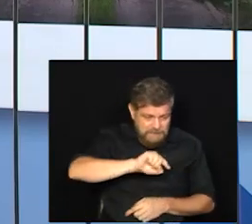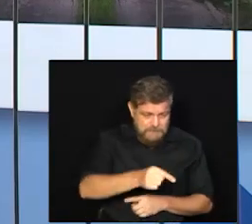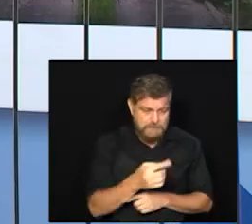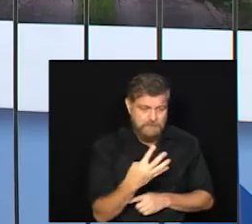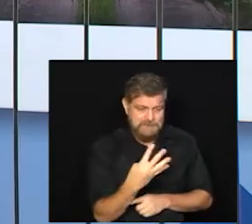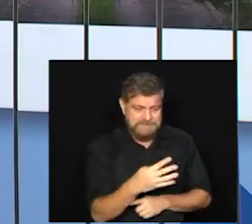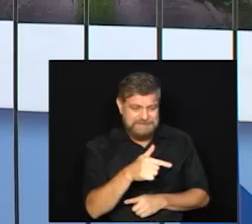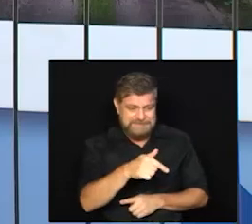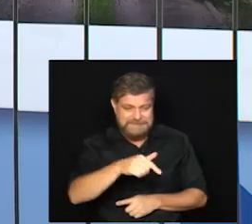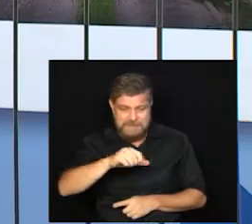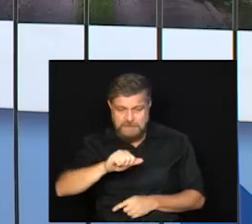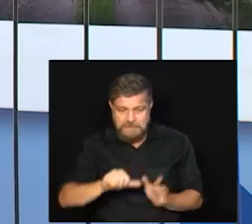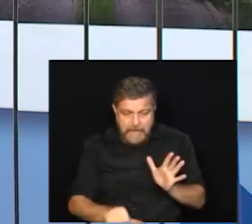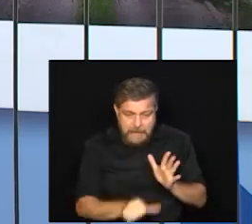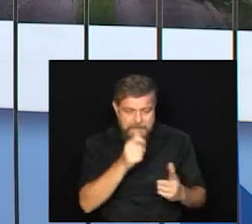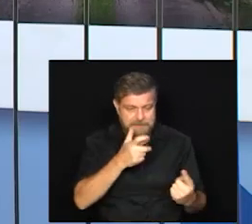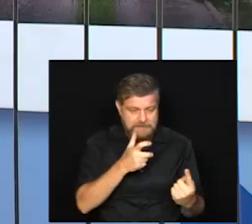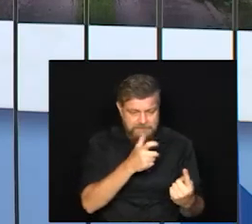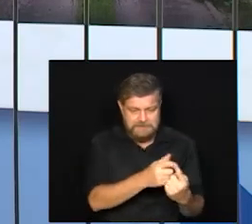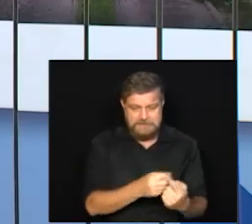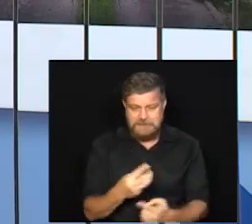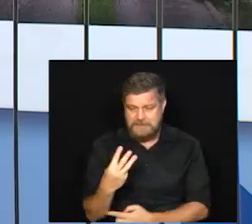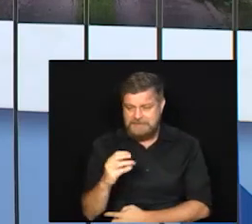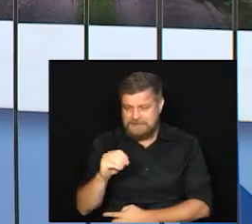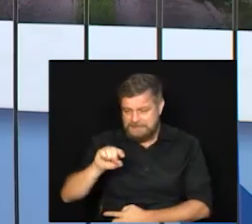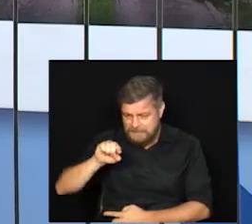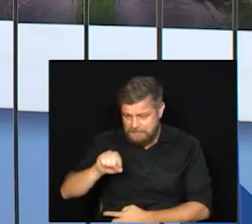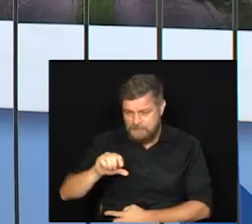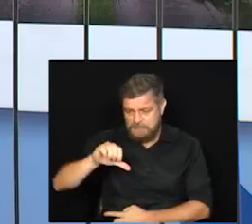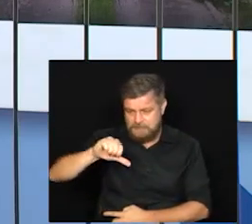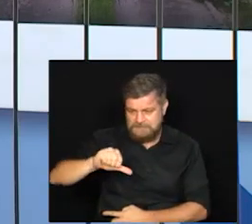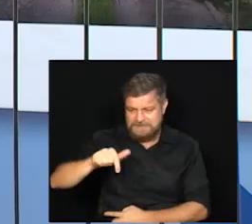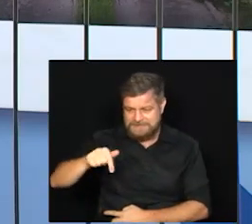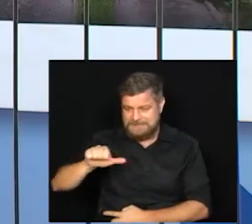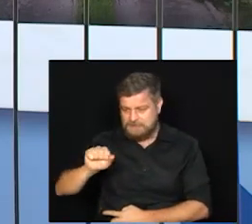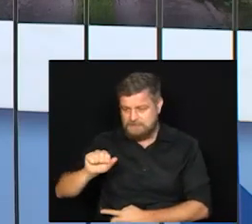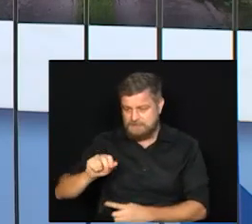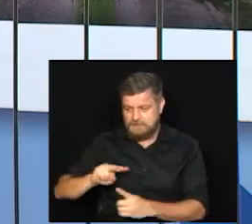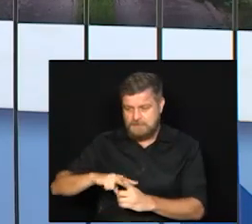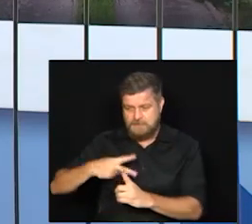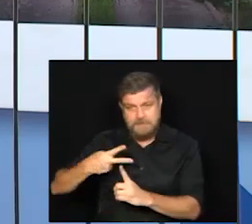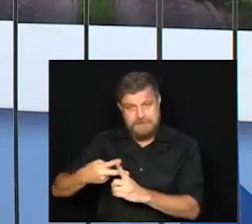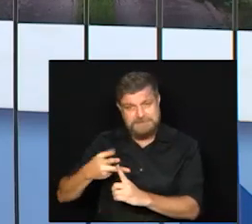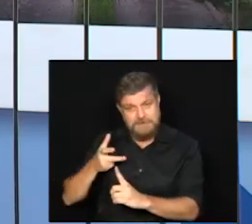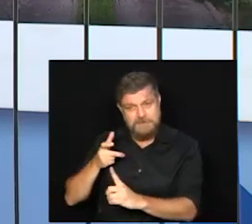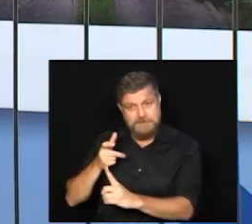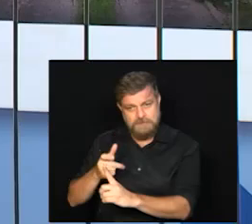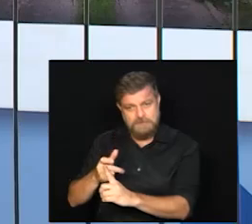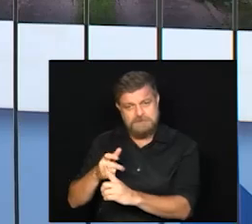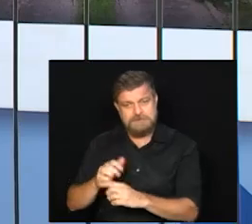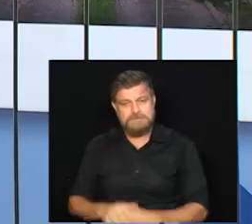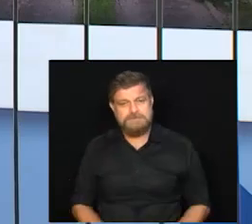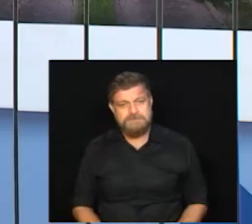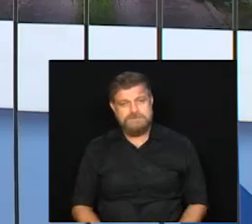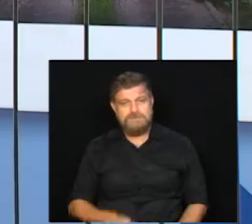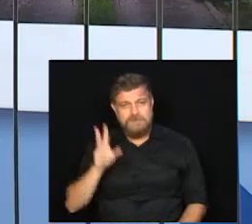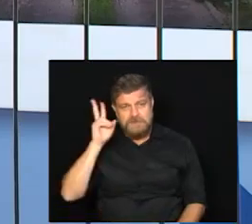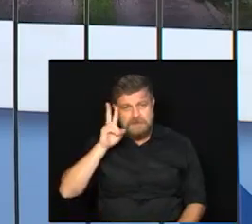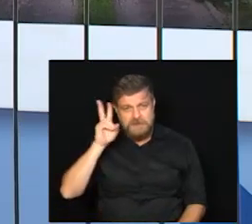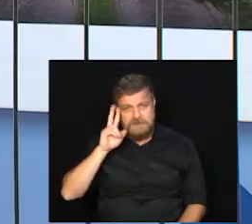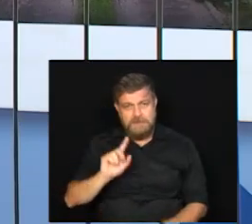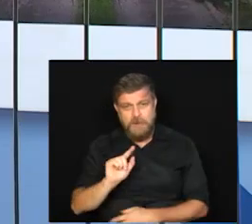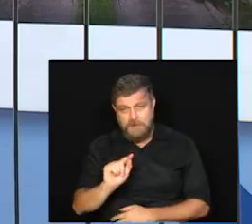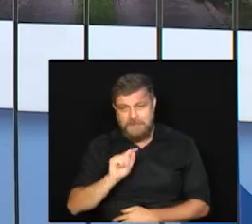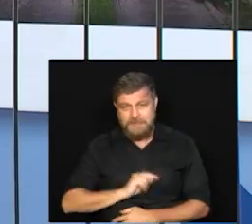69.479 já tomaram a primeira dose e 30.978 a segunda dose. E a gente lembra, inclusive,